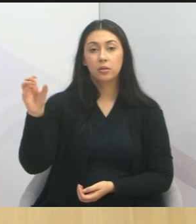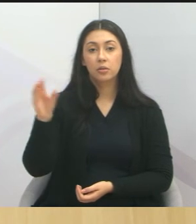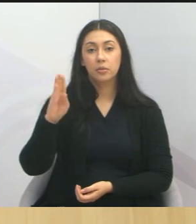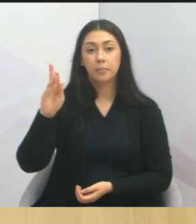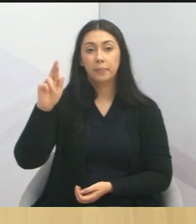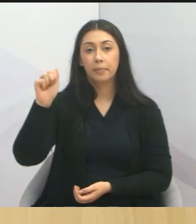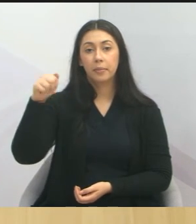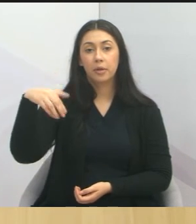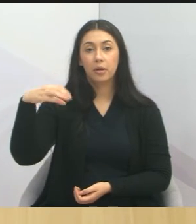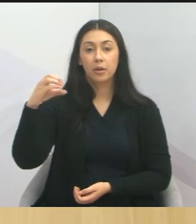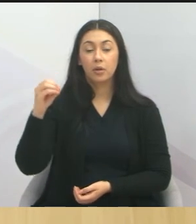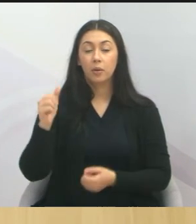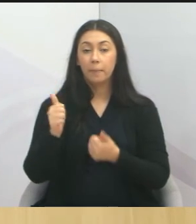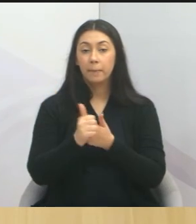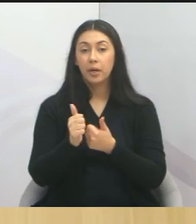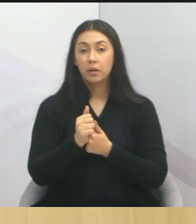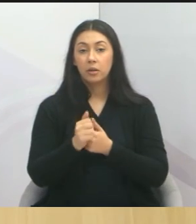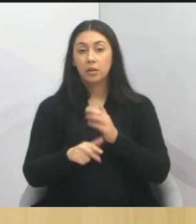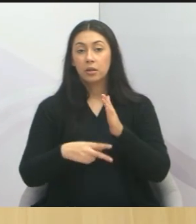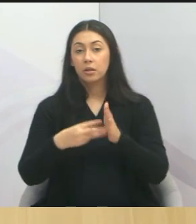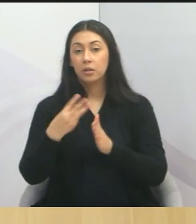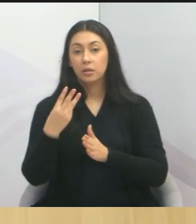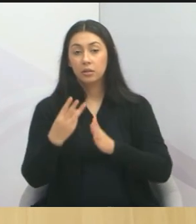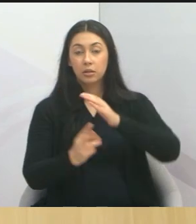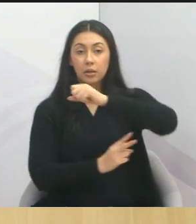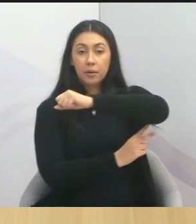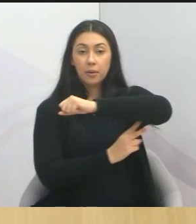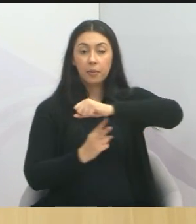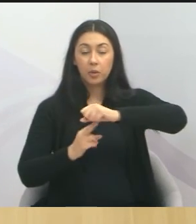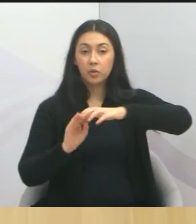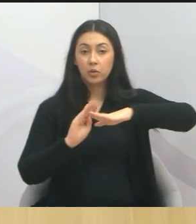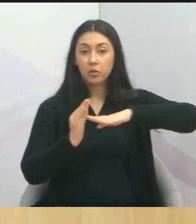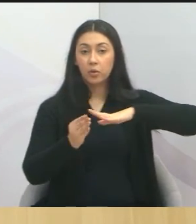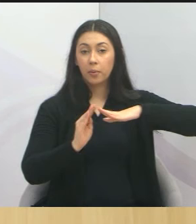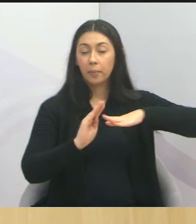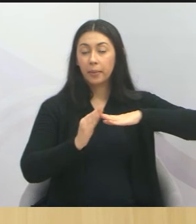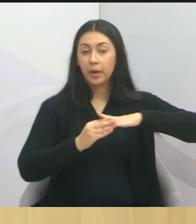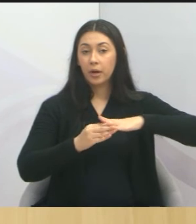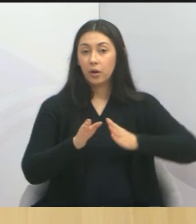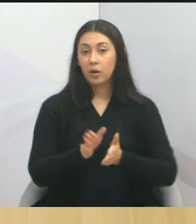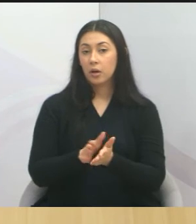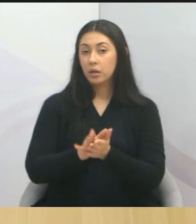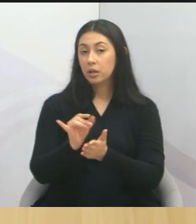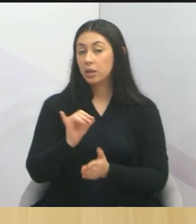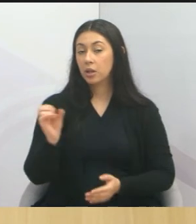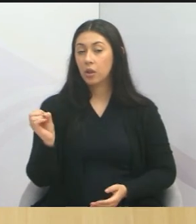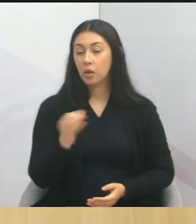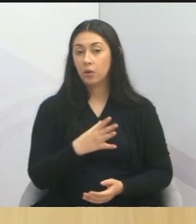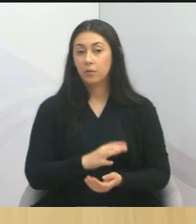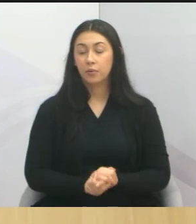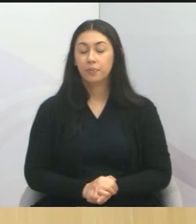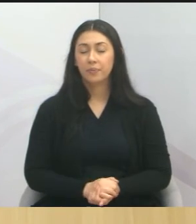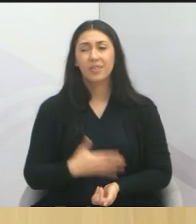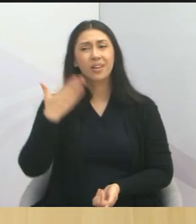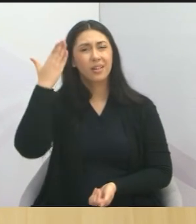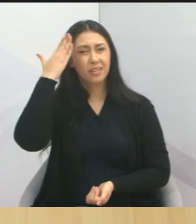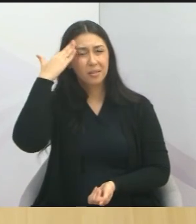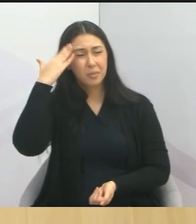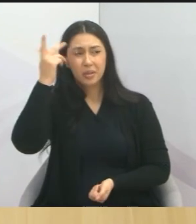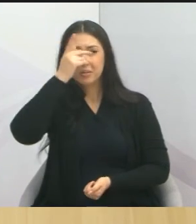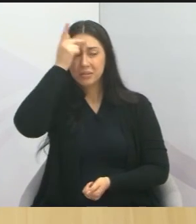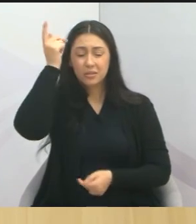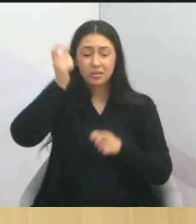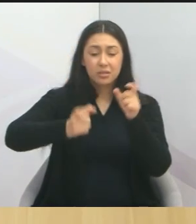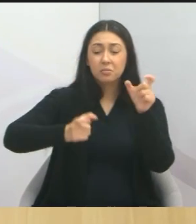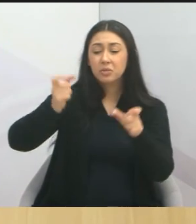saindo da terceira ponte ao bairro Cidade Nova Jacareí considerando Os questionamentos